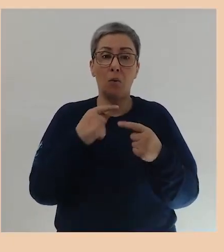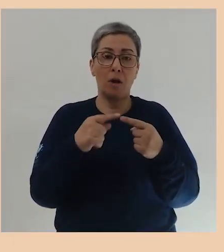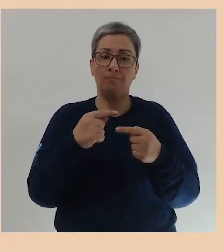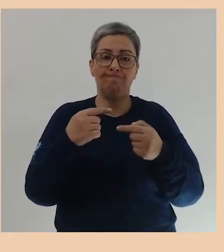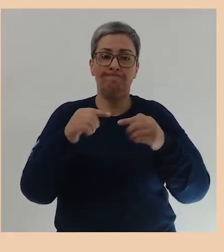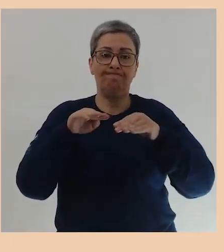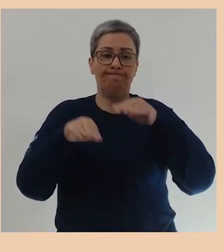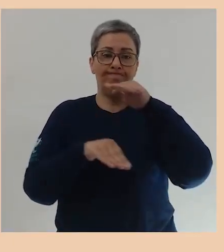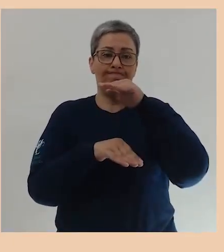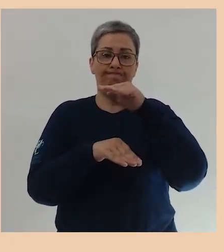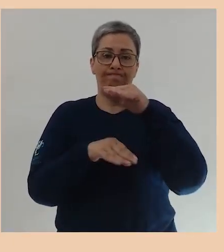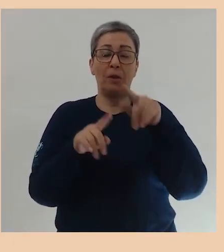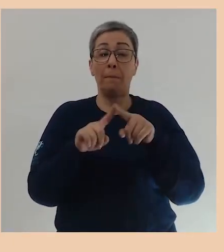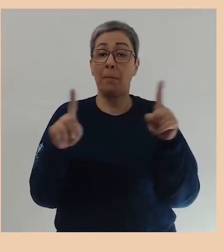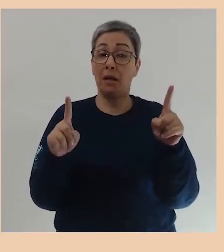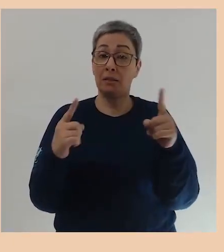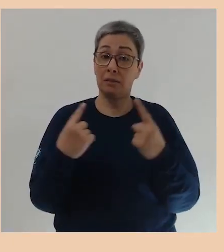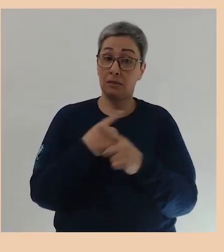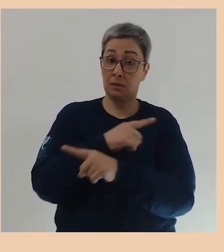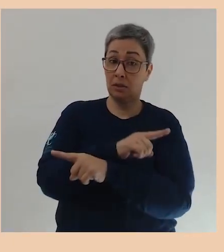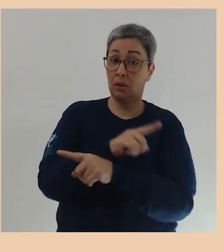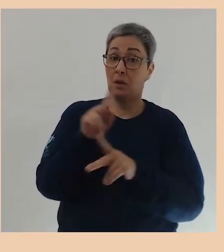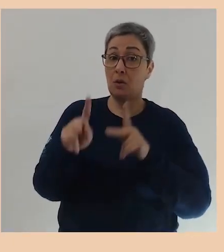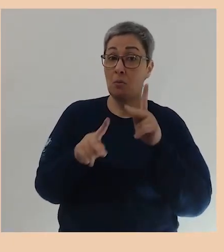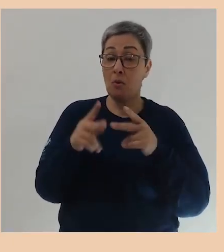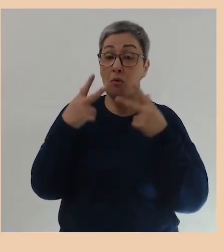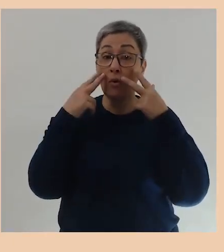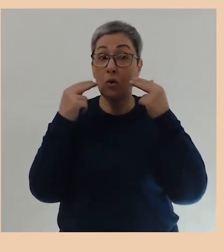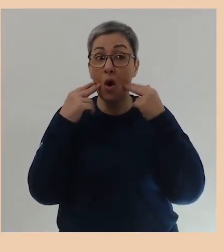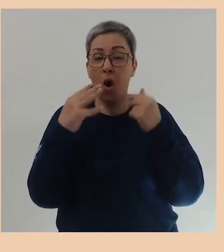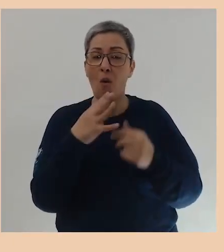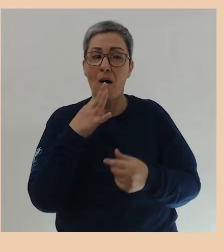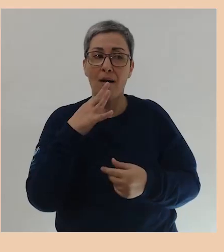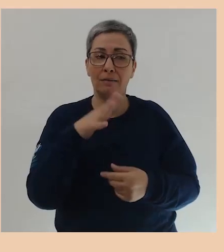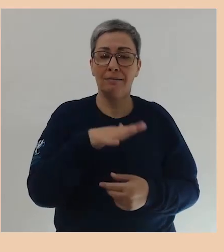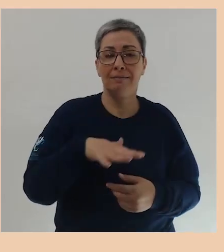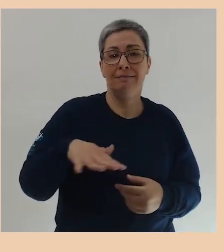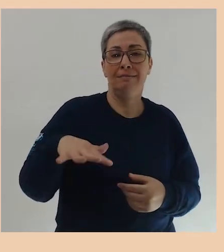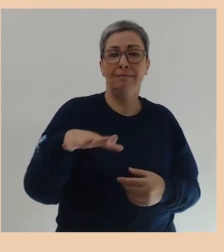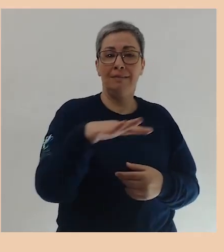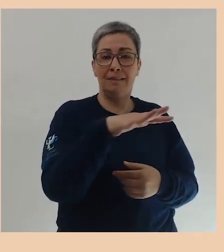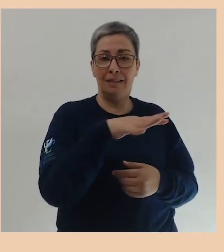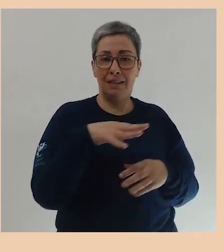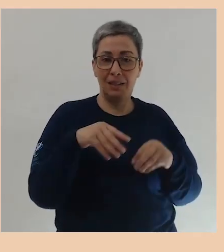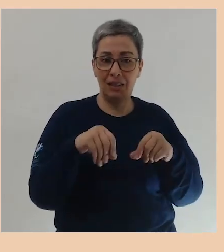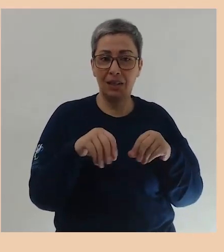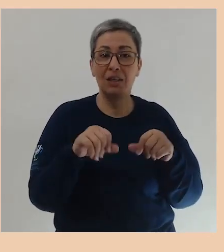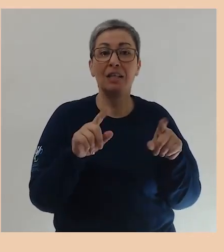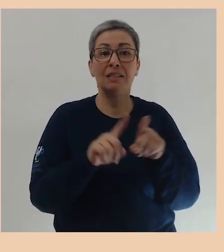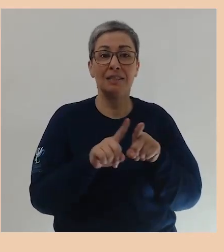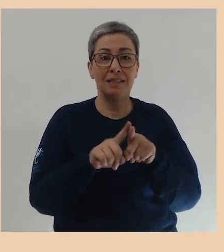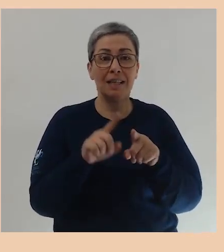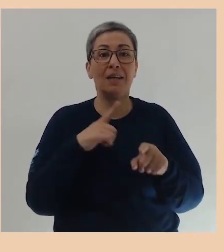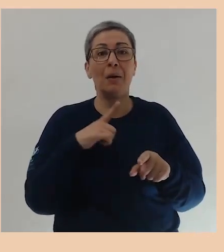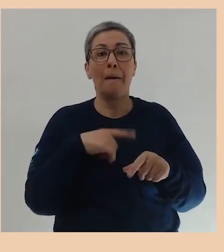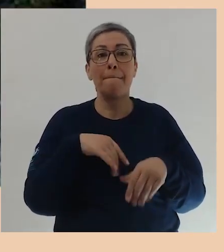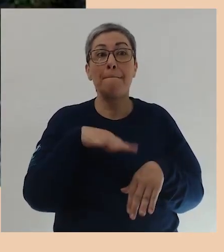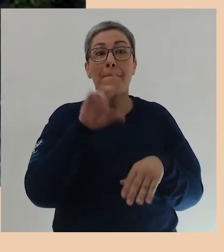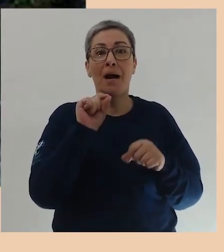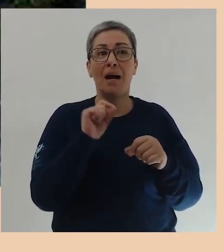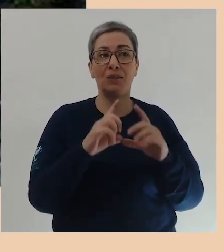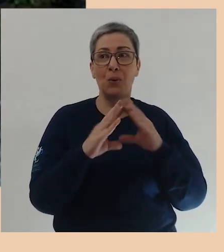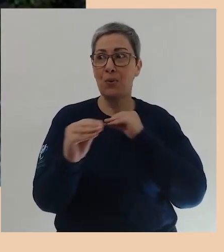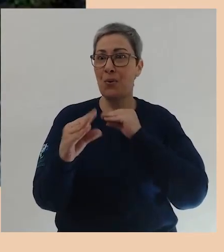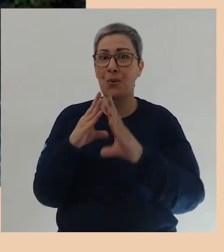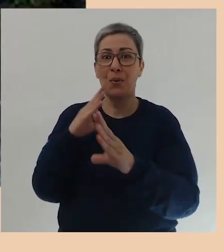uma luta desleal, né? Mas, por outro lado, os povos indígenas conheciam muito bem o território, a terra, e tinham, então,